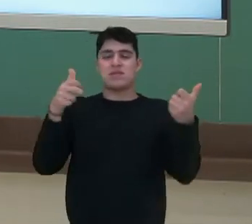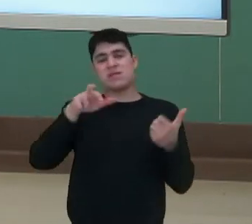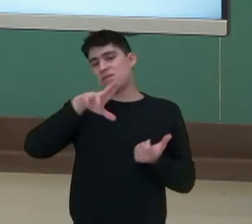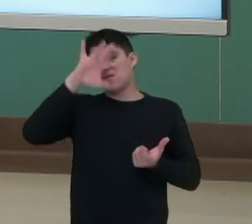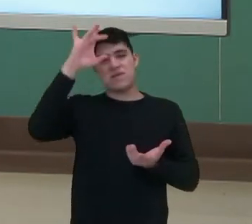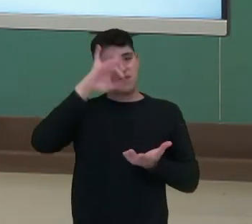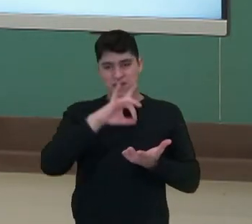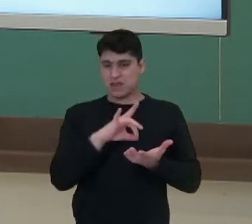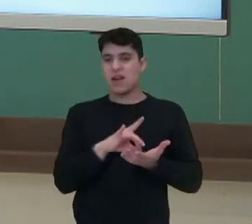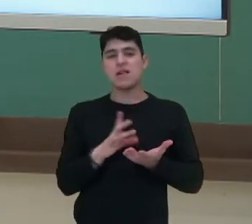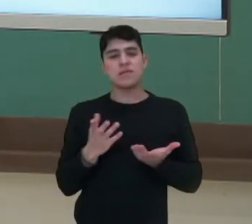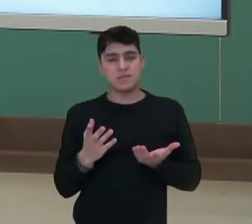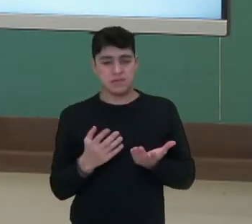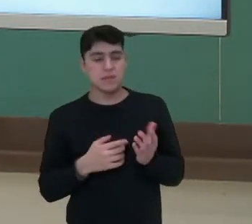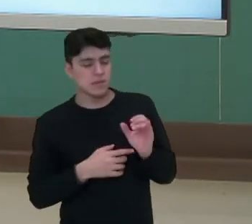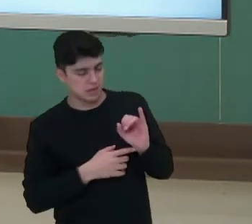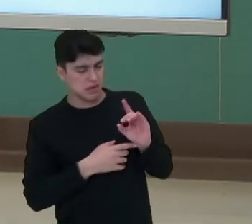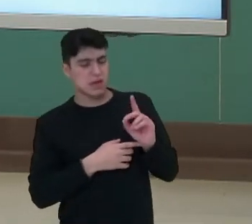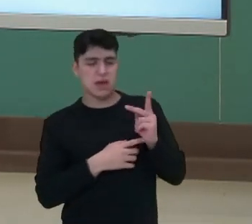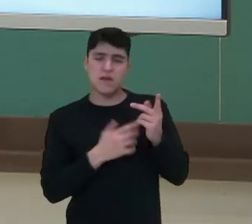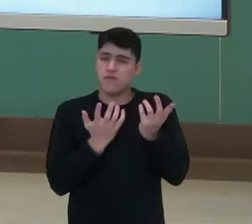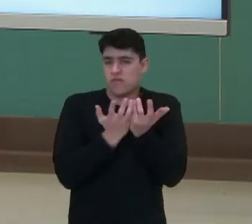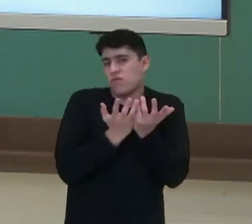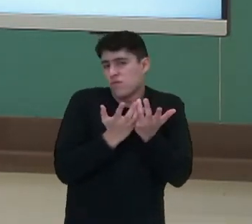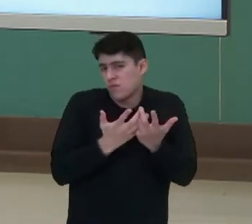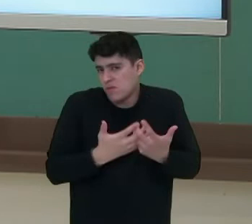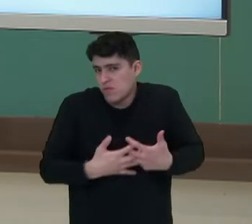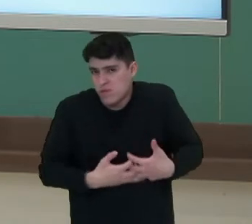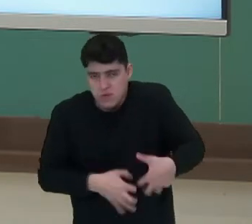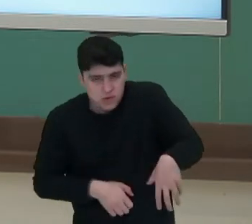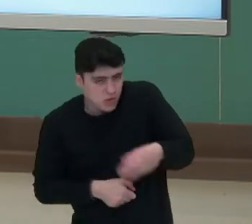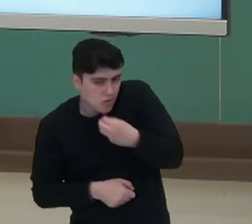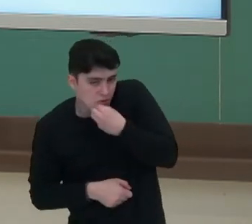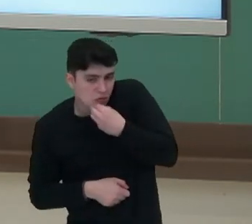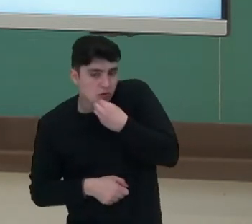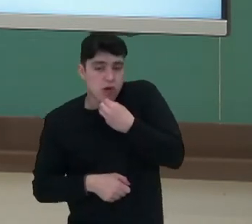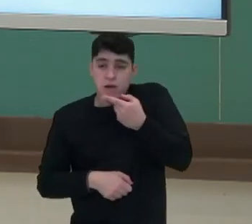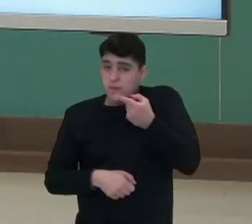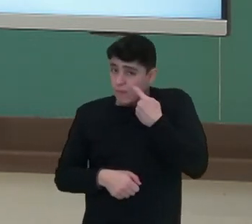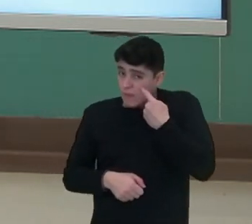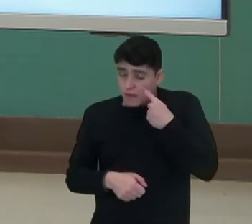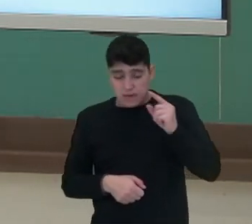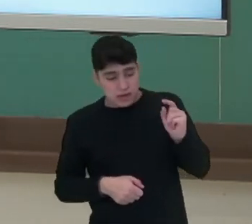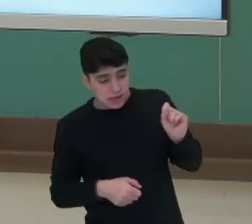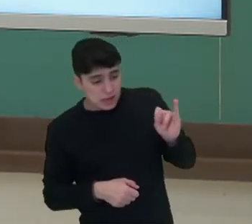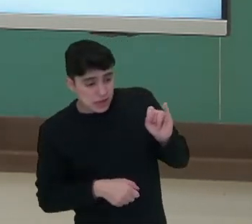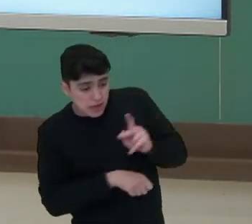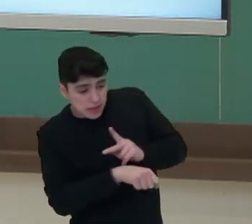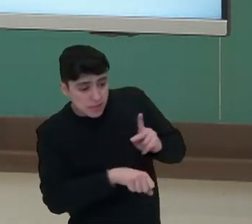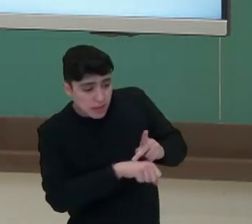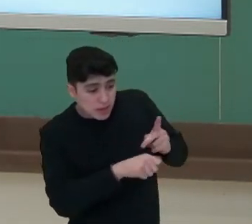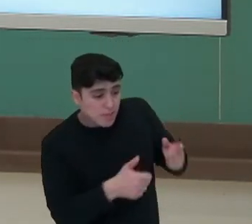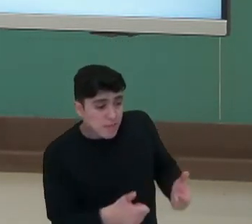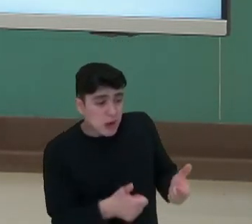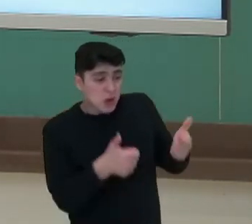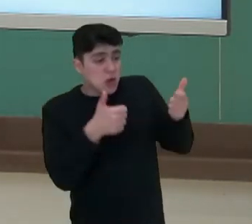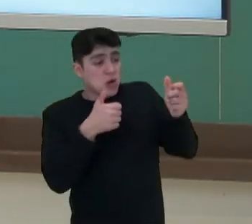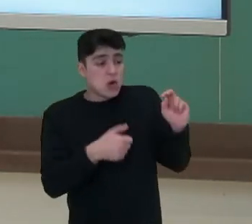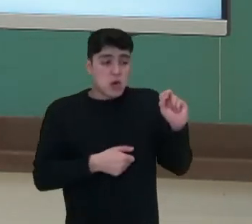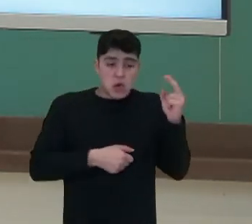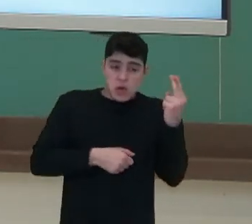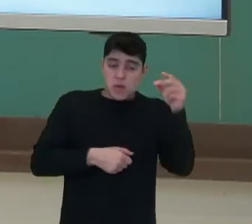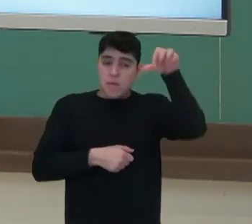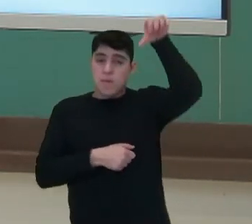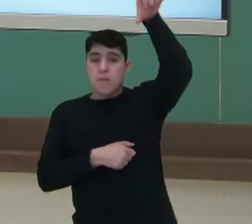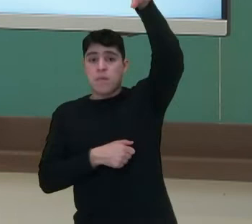o IDH ele tem sua serventia, ele ajuda a gente a ter uma noção de se um país melhorou ou piorou aí o seu IDH,